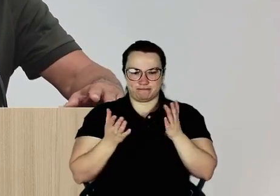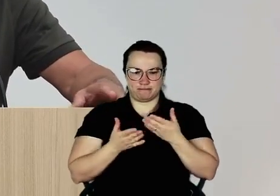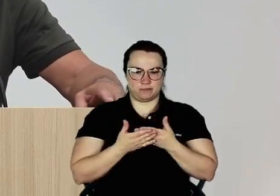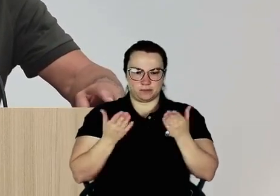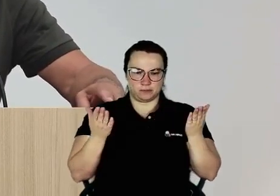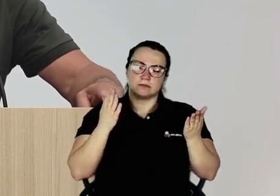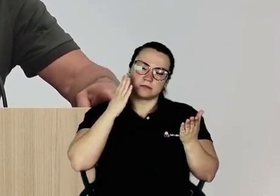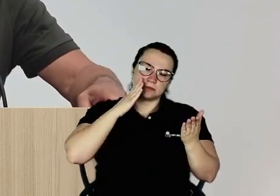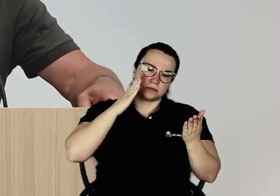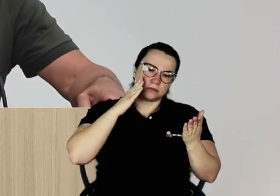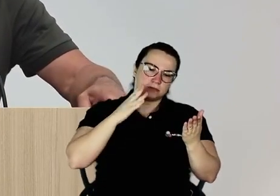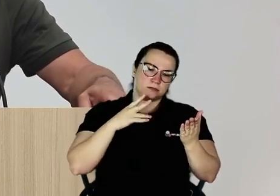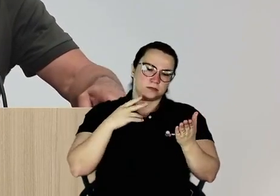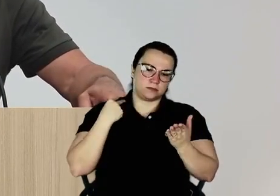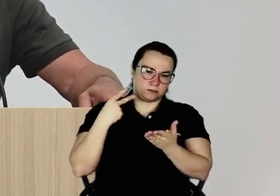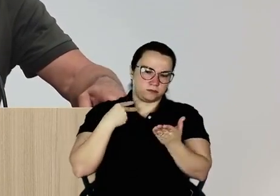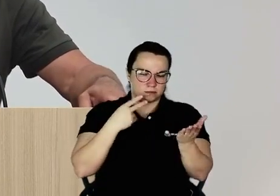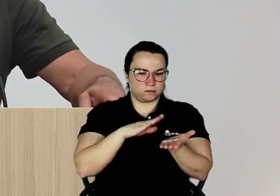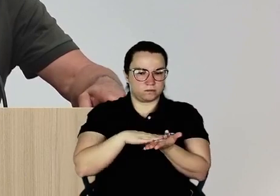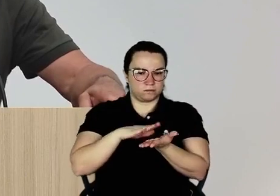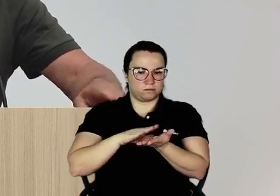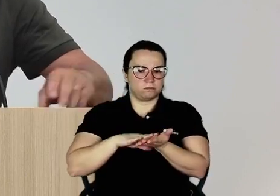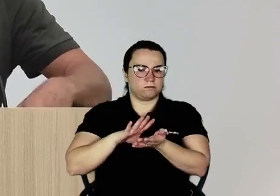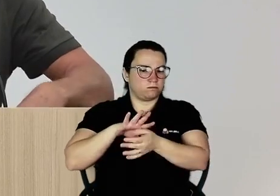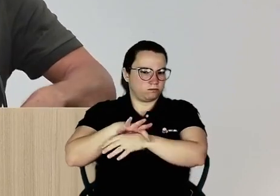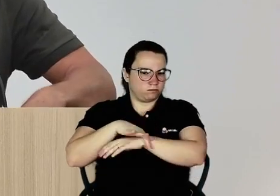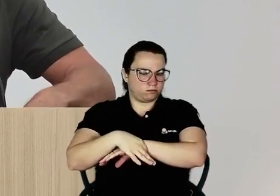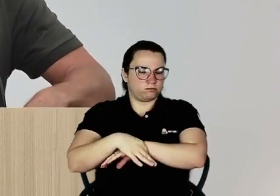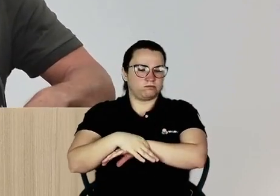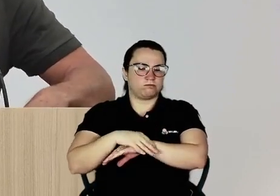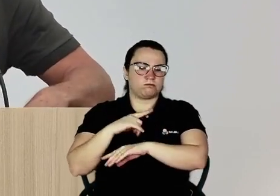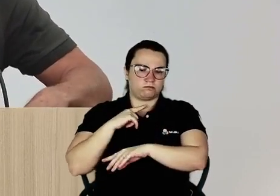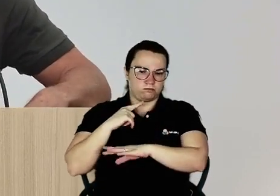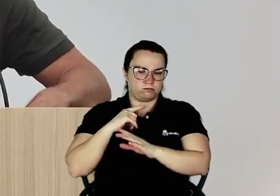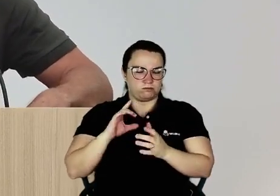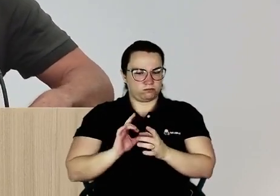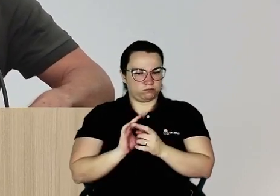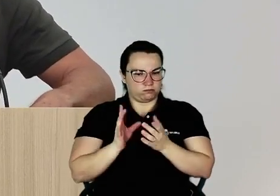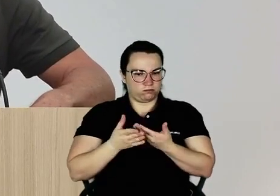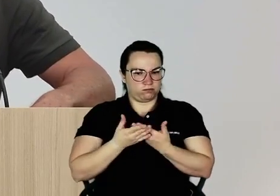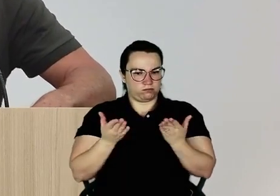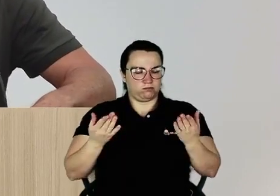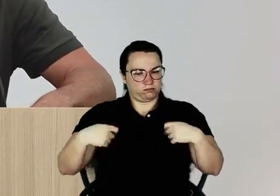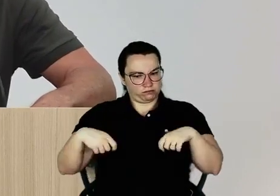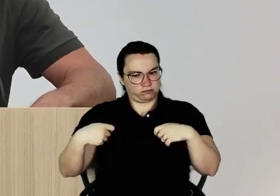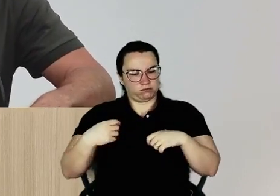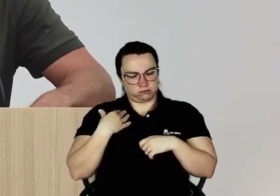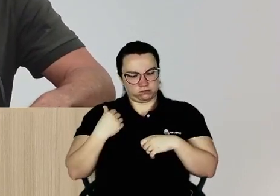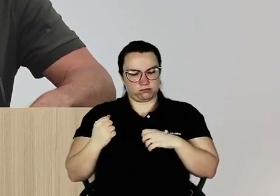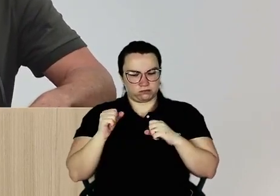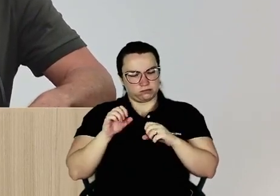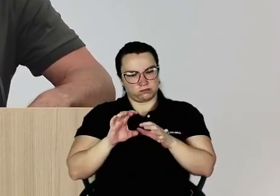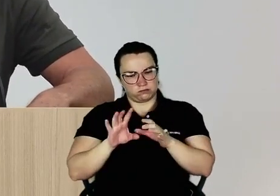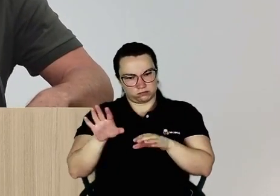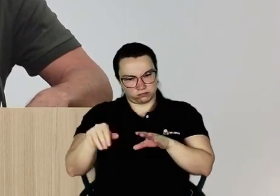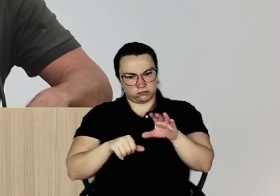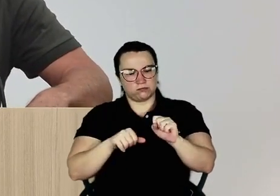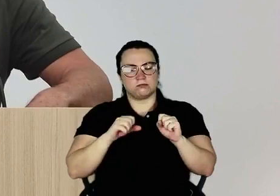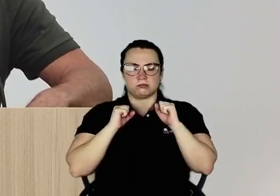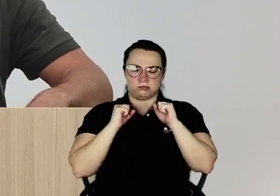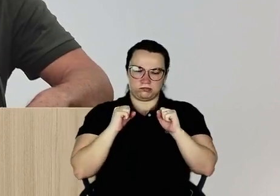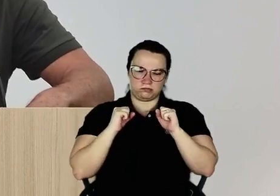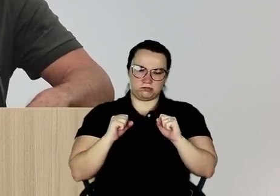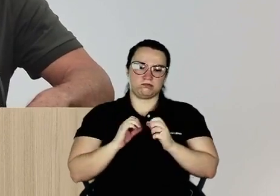nossos vereadores sempre cobramos segurança, falamos, estaremos também à disposição para atender o senhor a hora que for necessário. Se